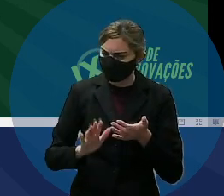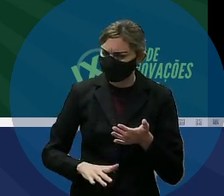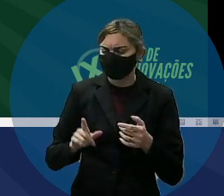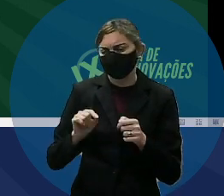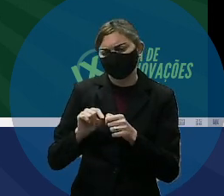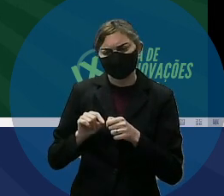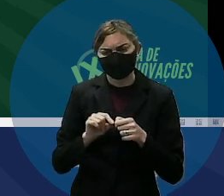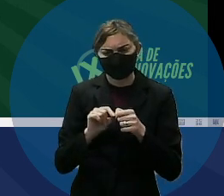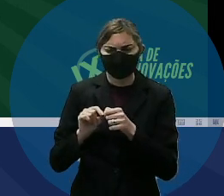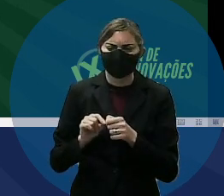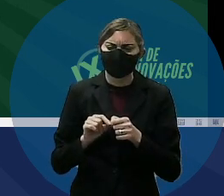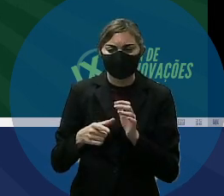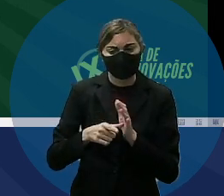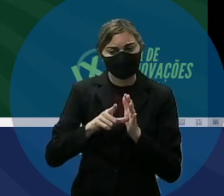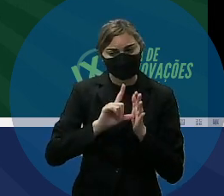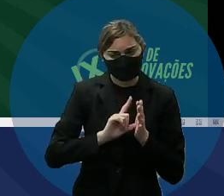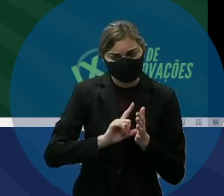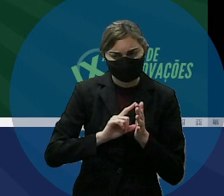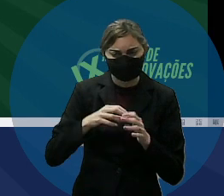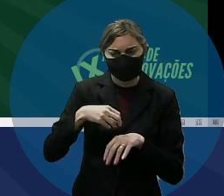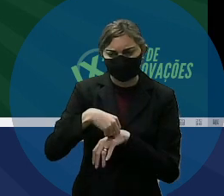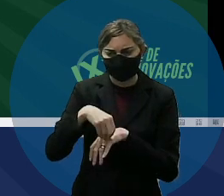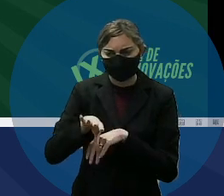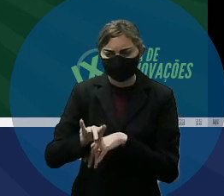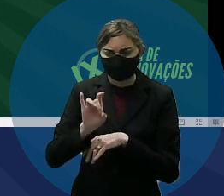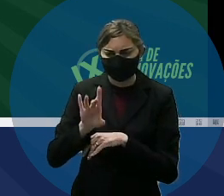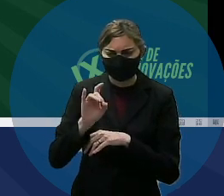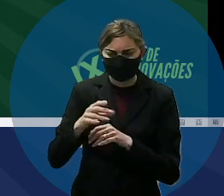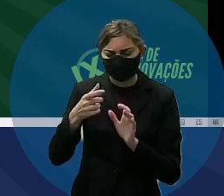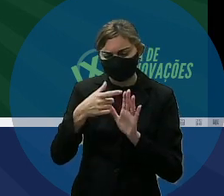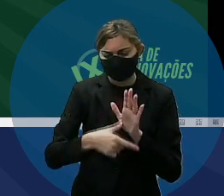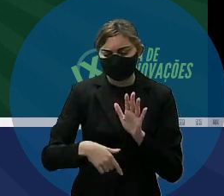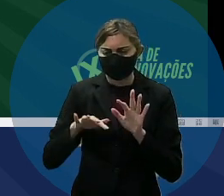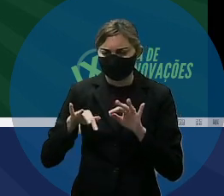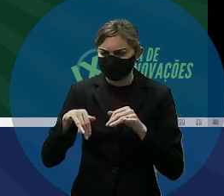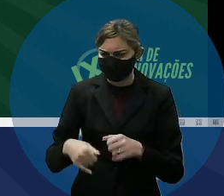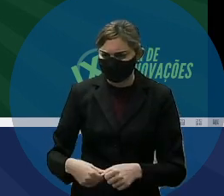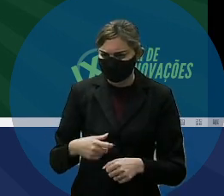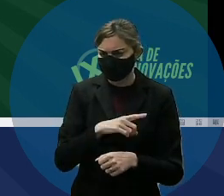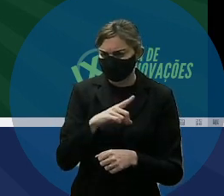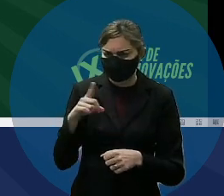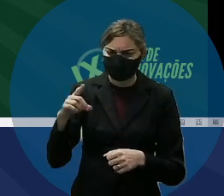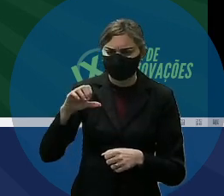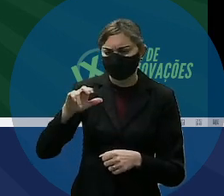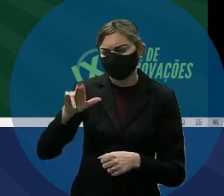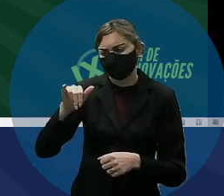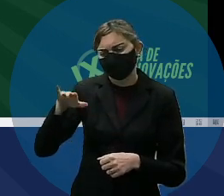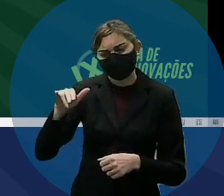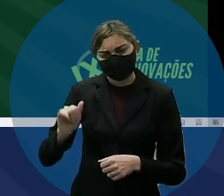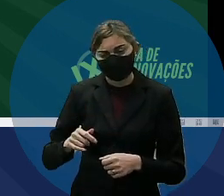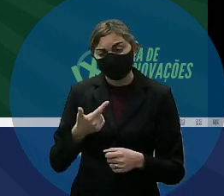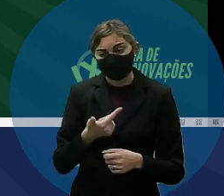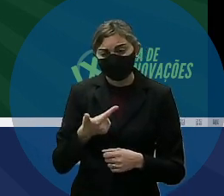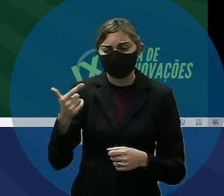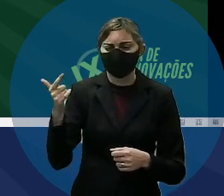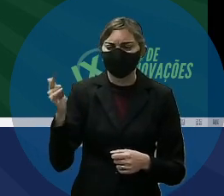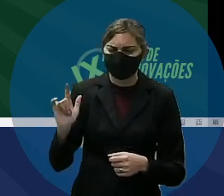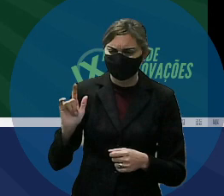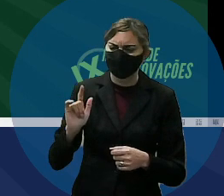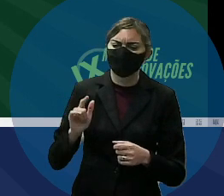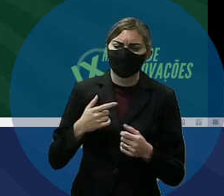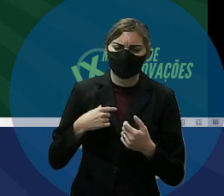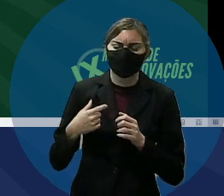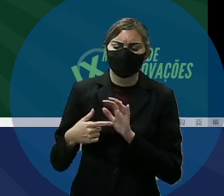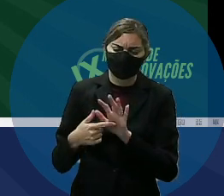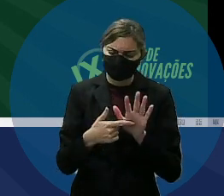realizar antes e levar apenas o produto final no dia da culminância, e outras tarefas eles vão